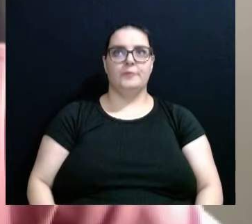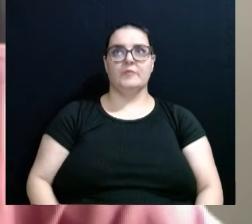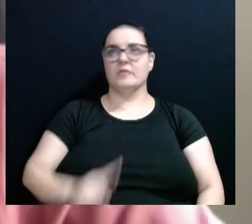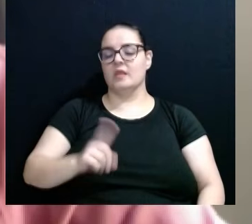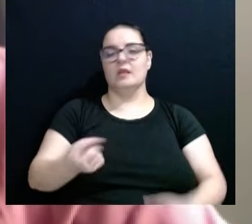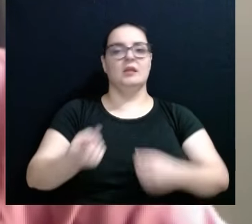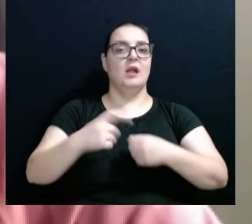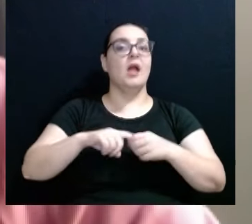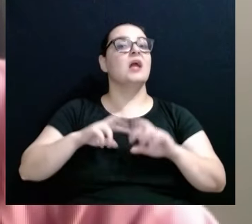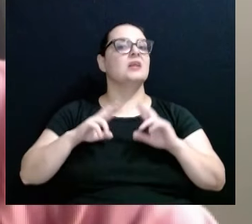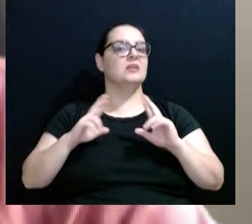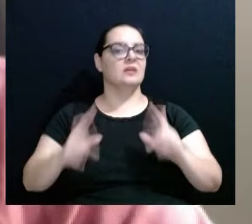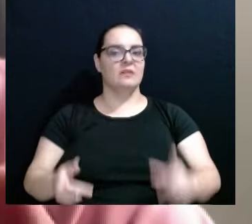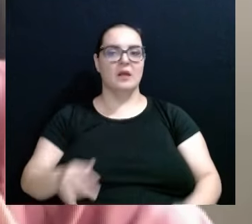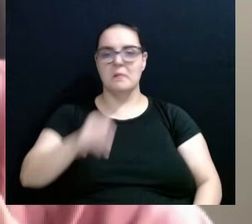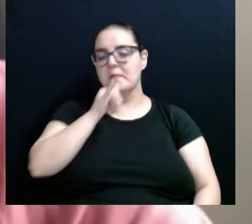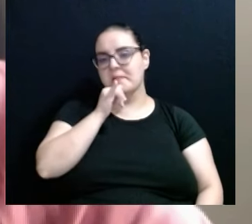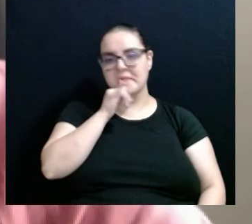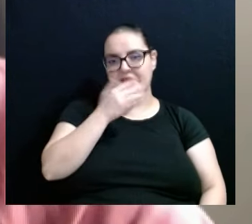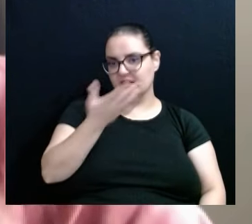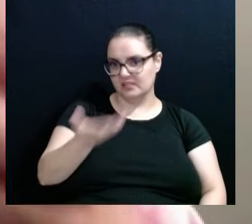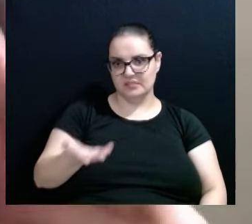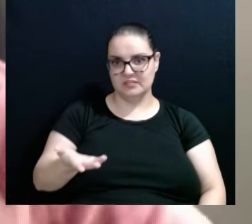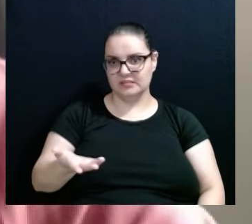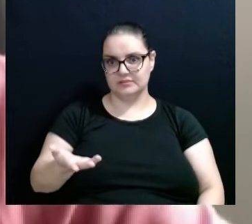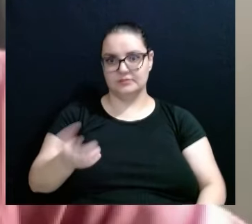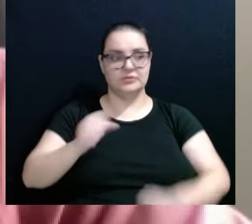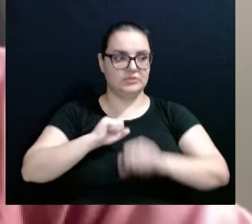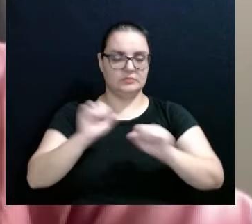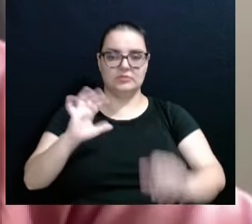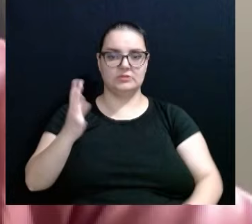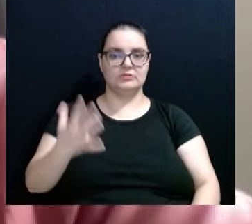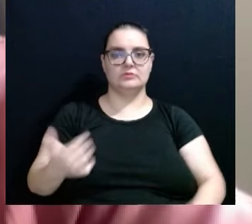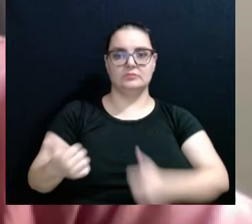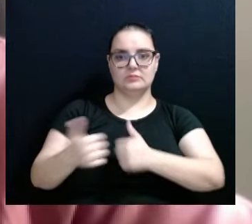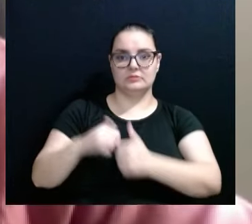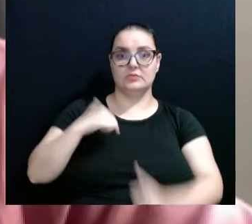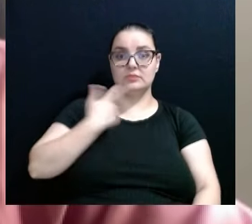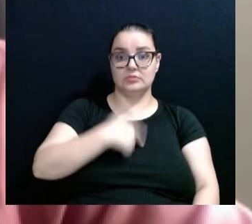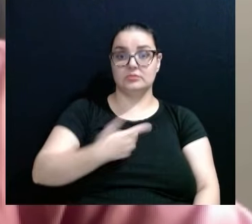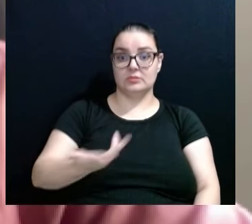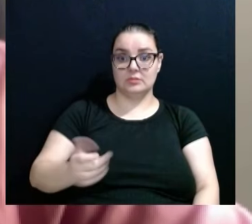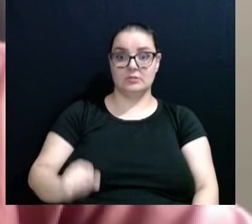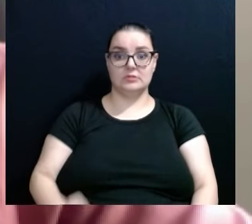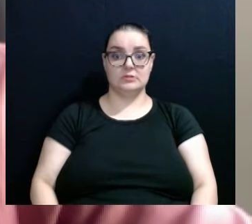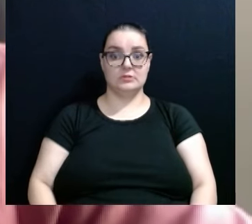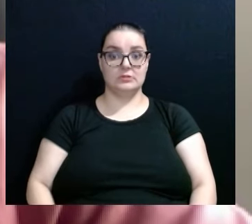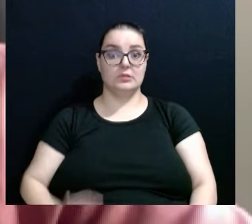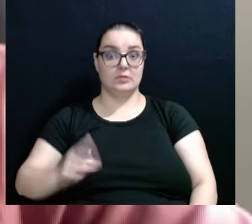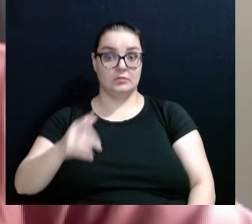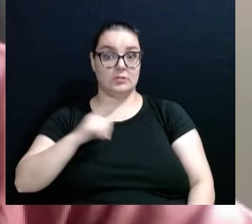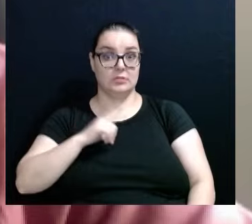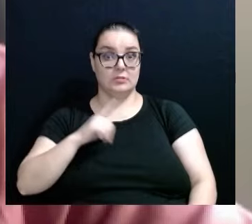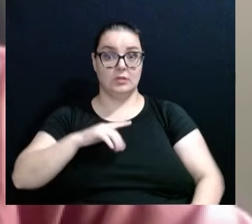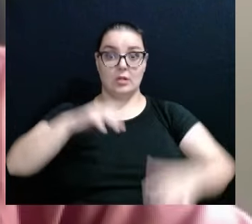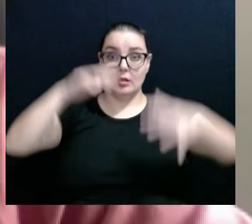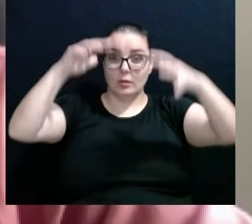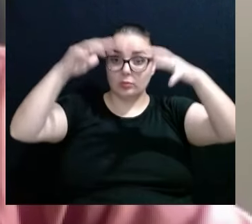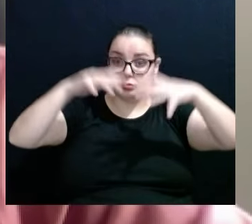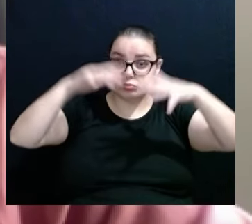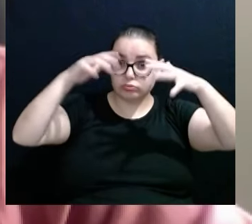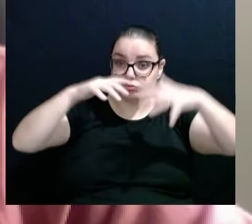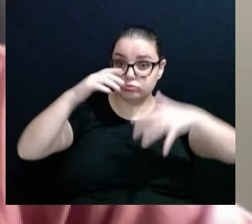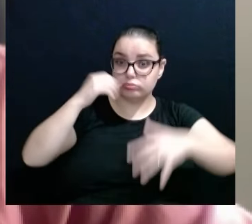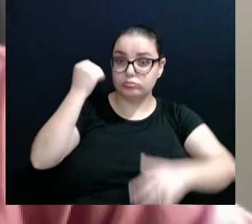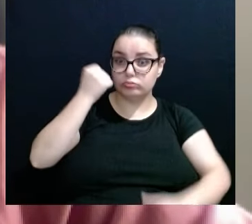pontos de não retorno, é um evento bem diferente. Vou pegar aqui um exemplo extremo que aconteceu próximo da gente, quando a gente teve